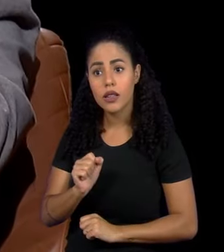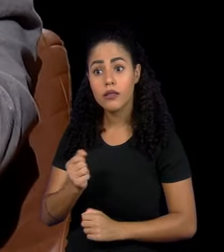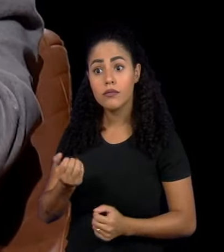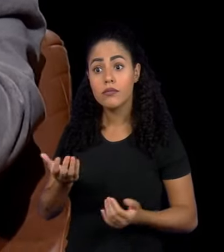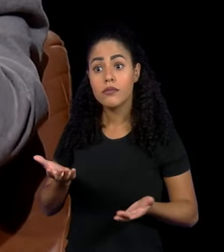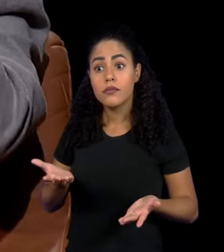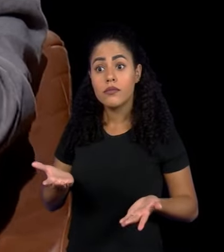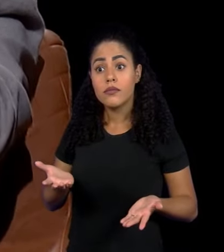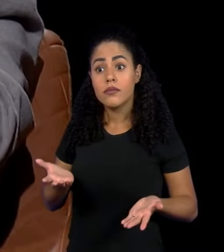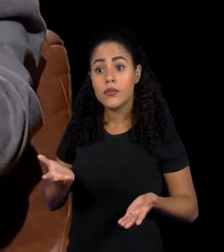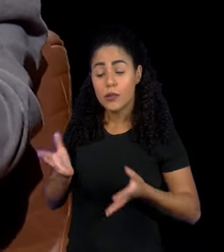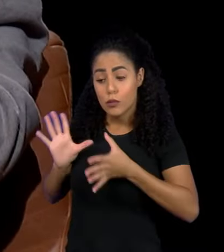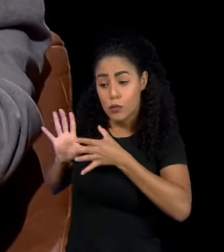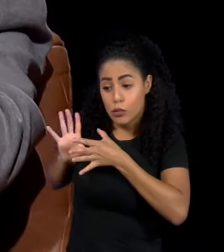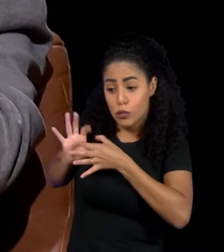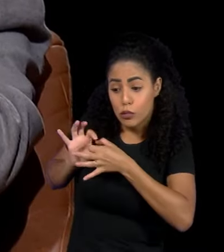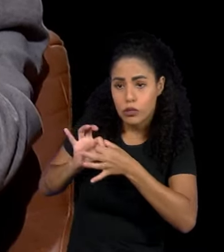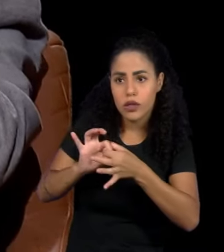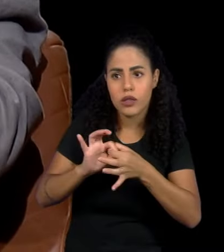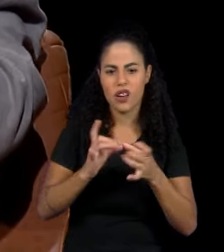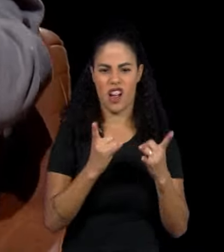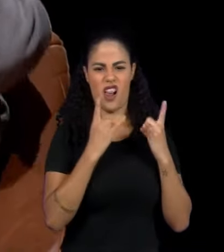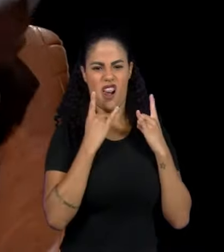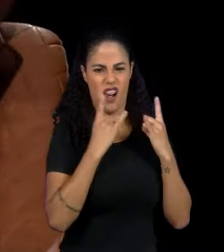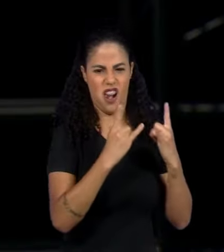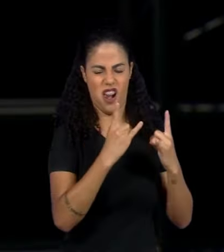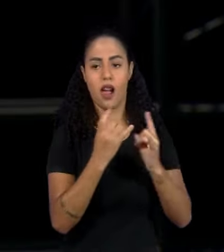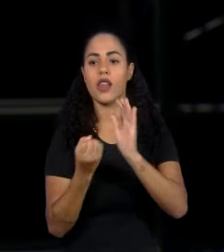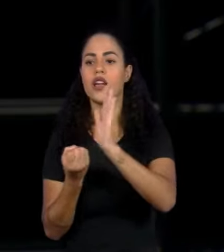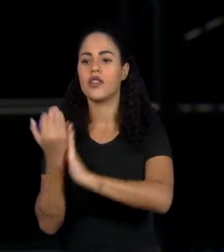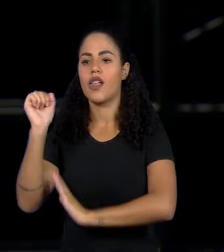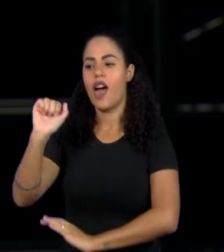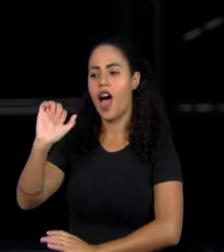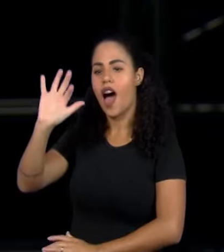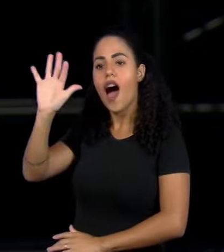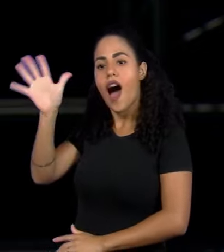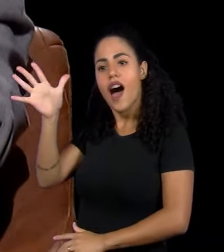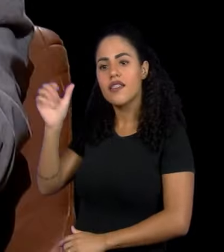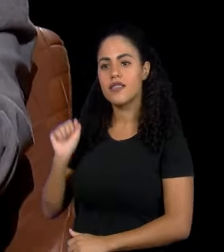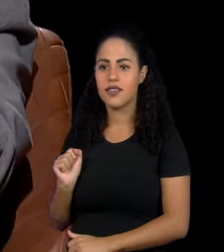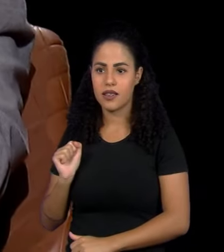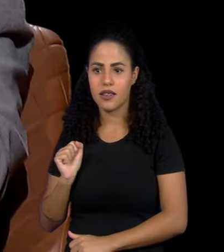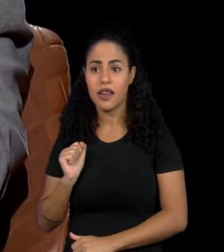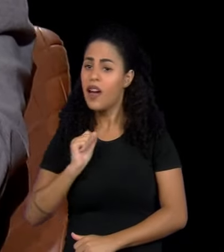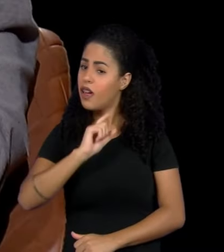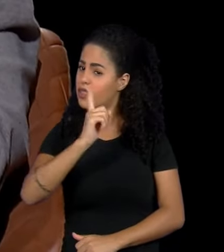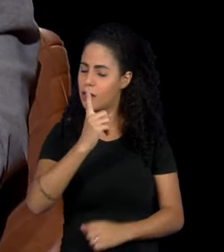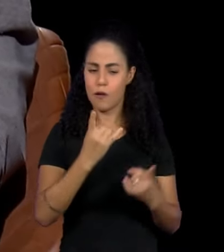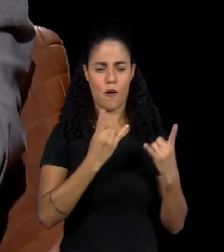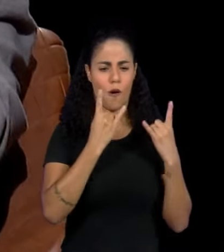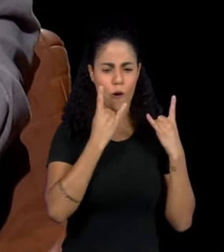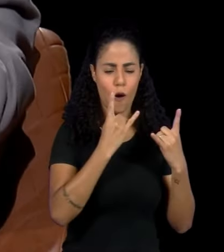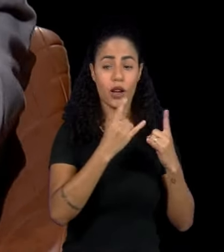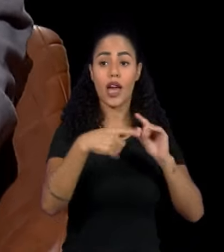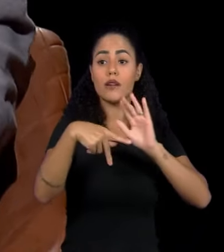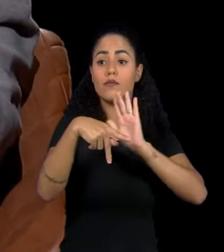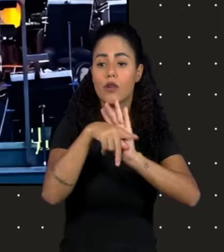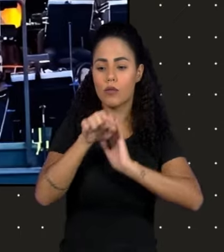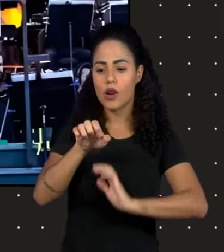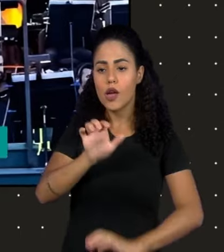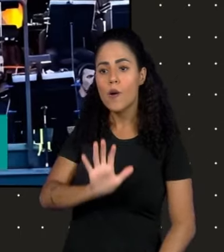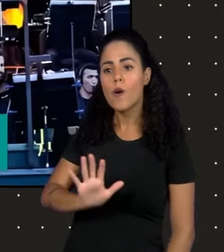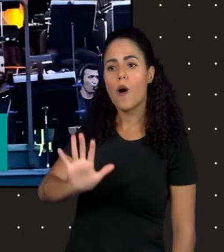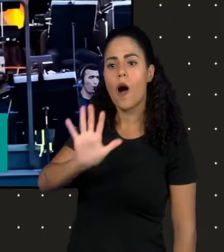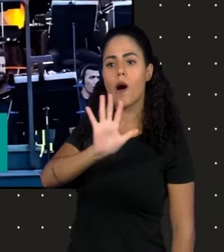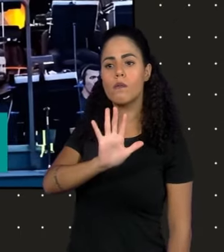mesmo contexto. O rock não nasce na Ásia, não nasce nos países árabes, não nasce na Europa, é um produto... Agora, quer dizer, eles se